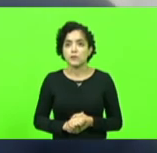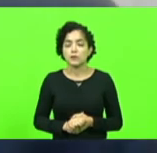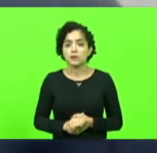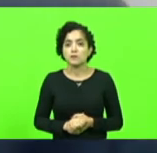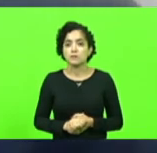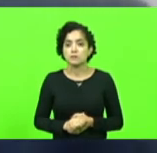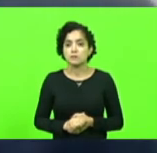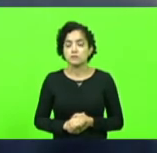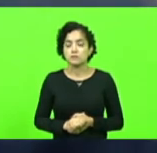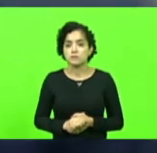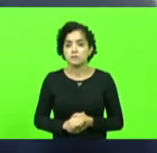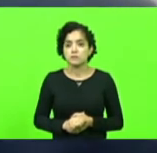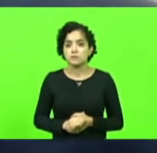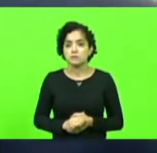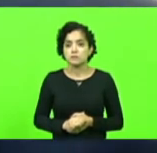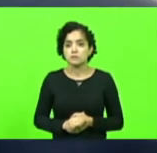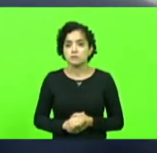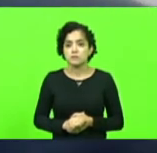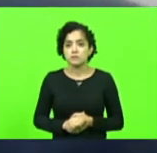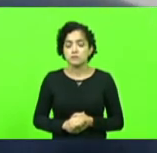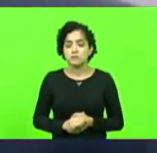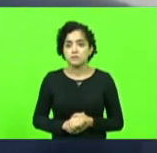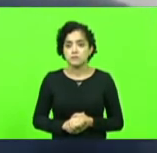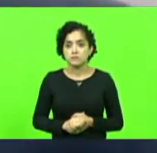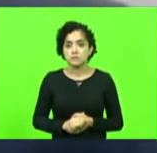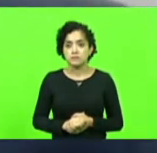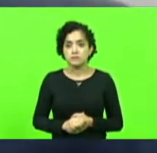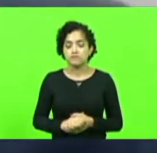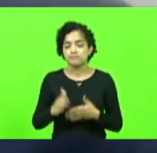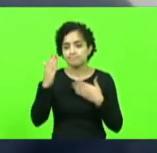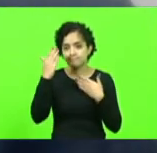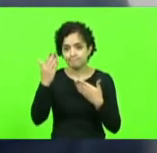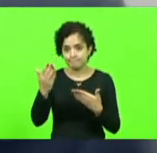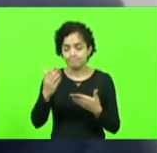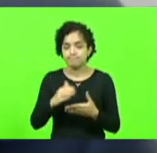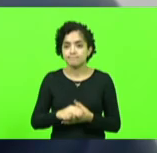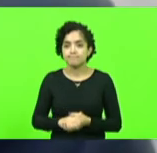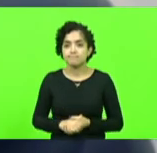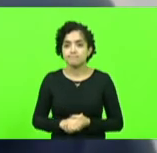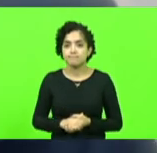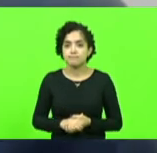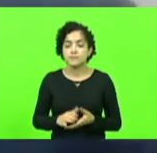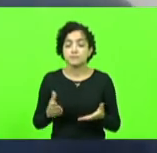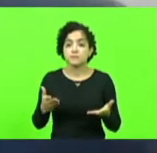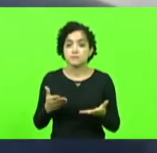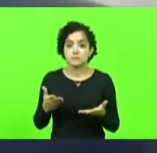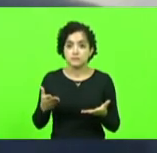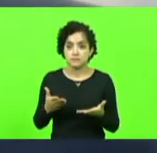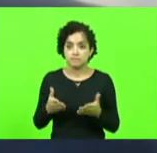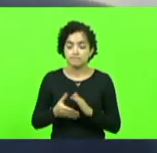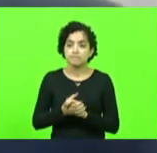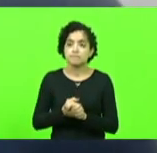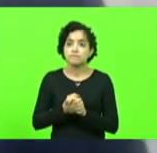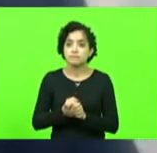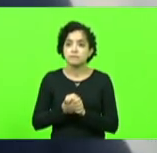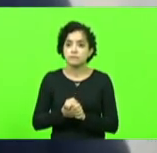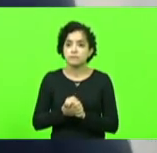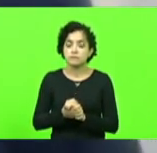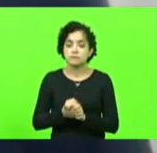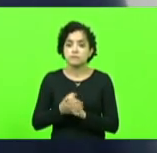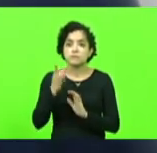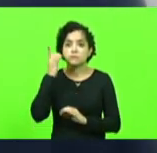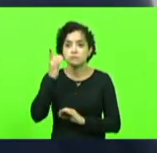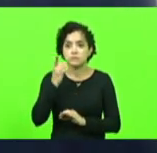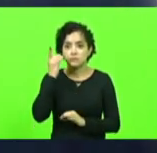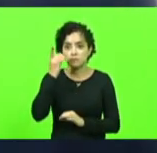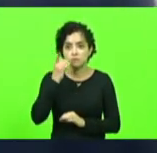desta maneira. Né? Muito obrigado por esse reconhecimento. Eu gostaria de cumprimentá-lo, deputado, na